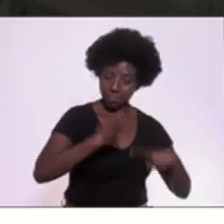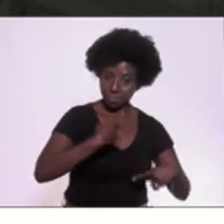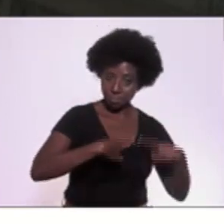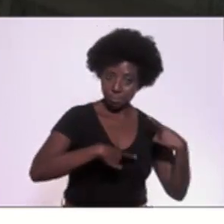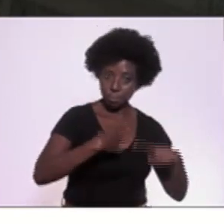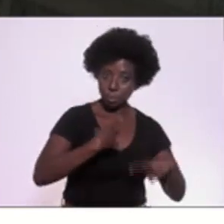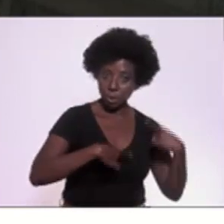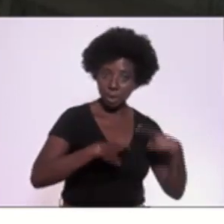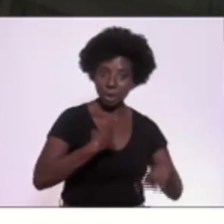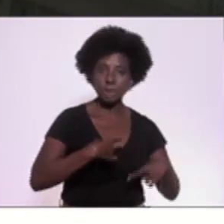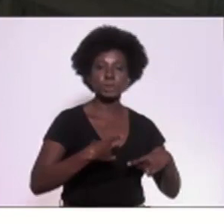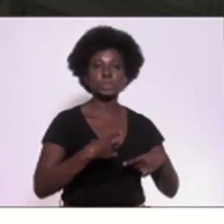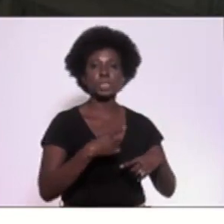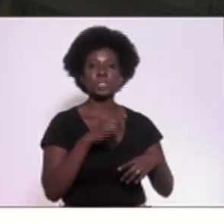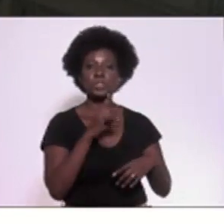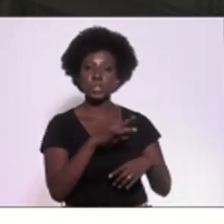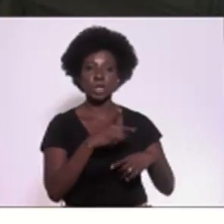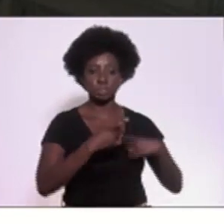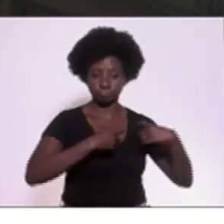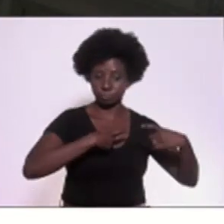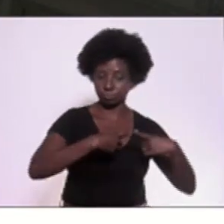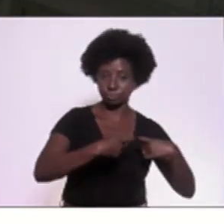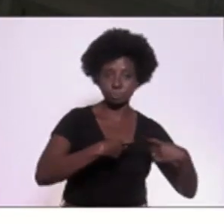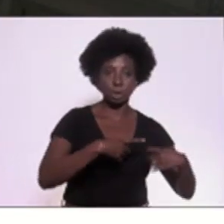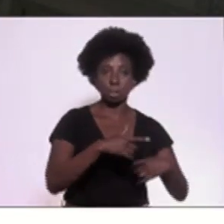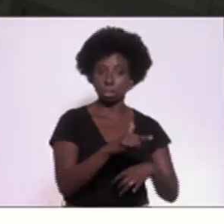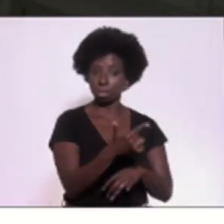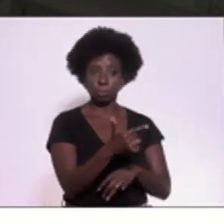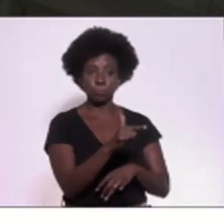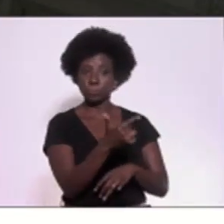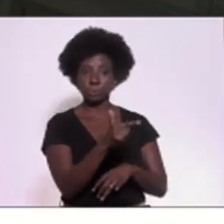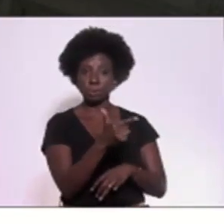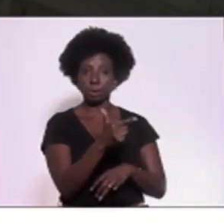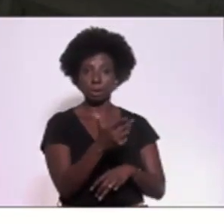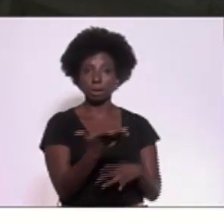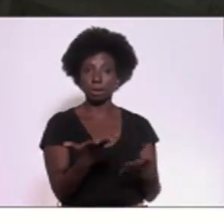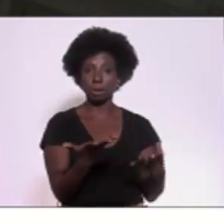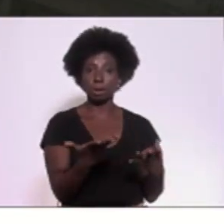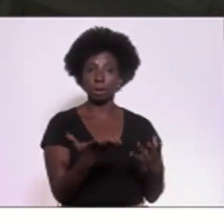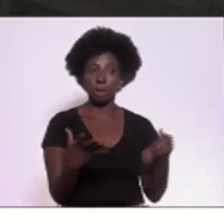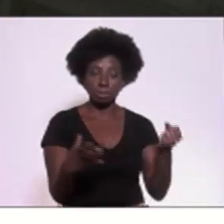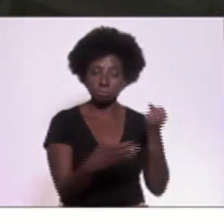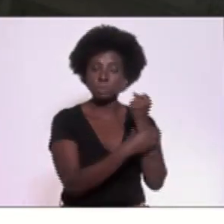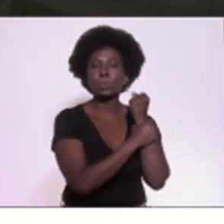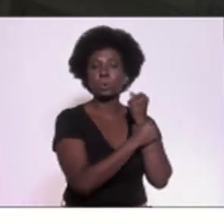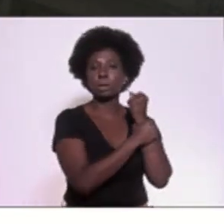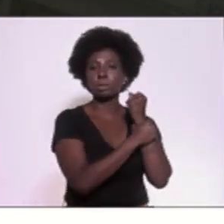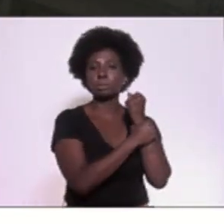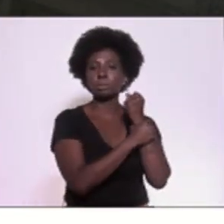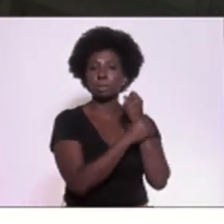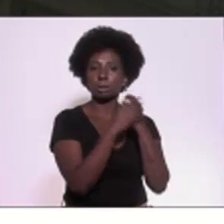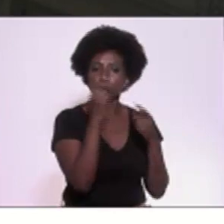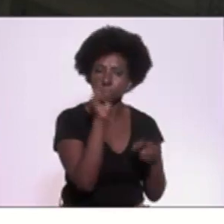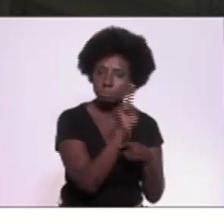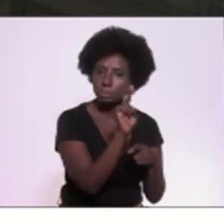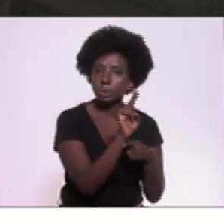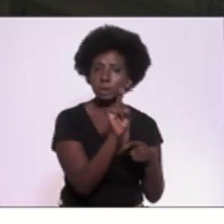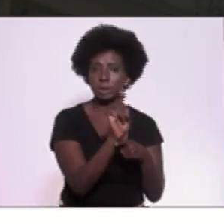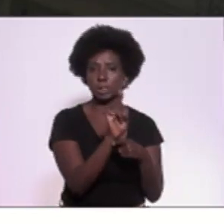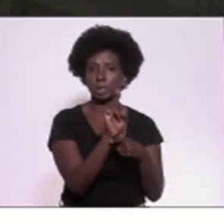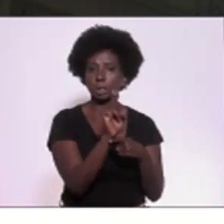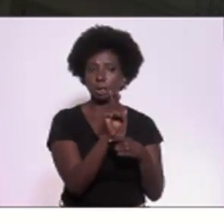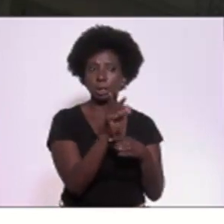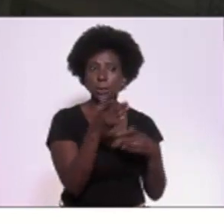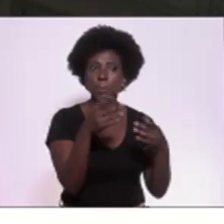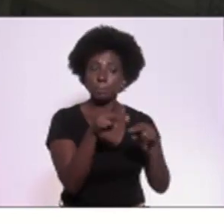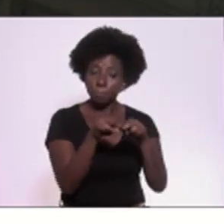da inteligência, e não da investigação, e não da prevenção. Ou seja, a gente está num cenário absurdo, onde